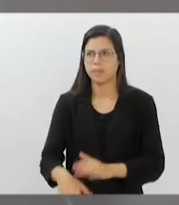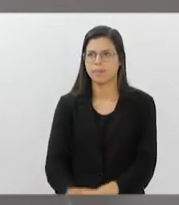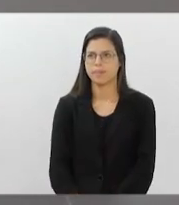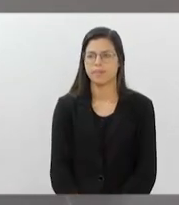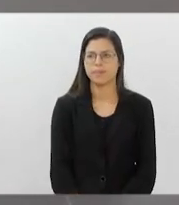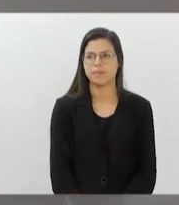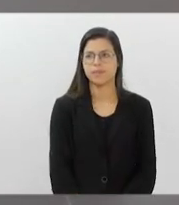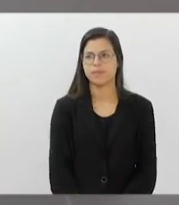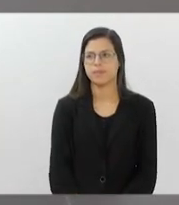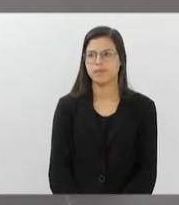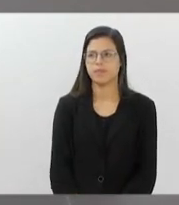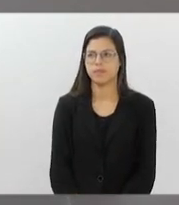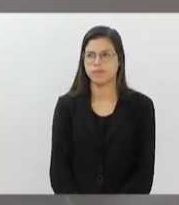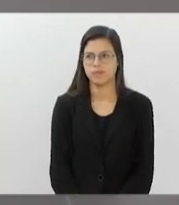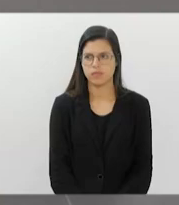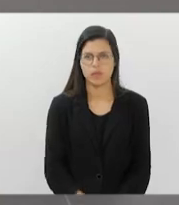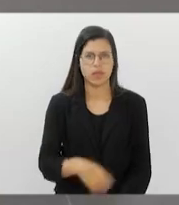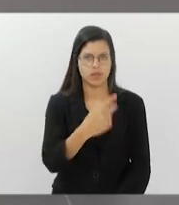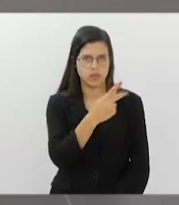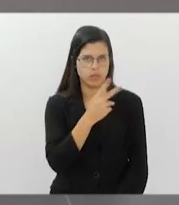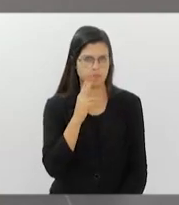Nossa. Acho que é meu, presidente. É seu.